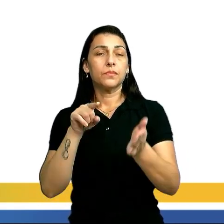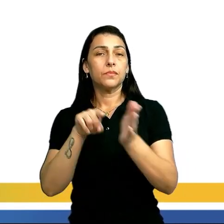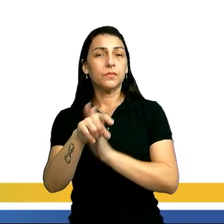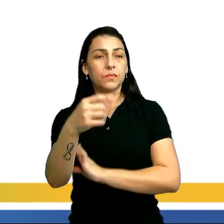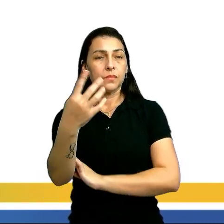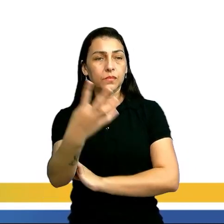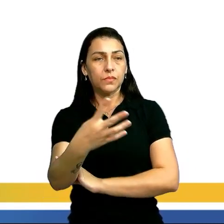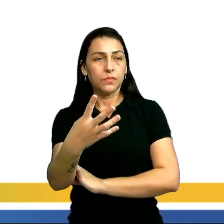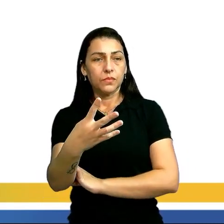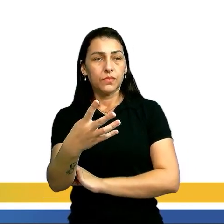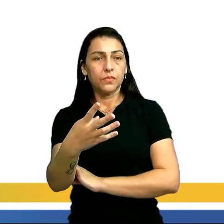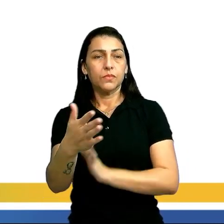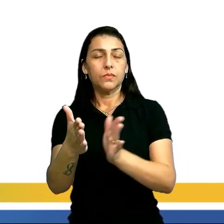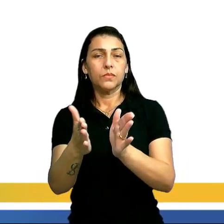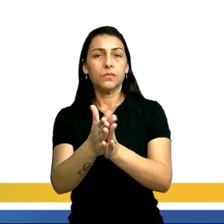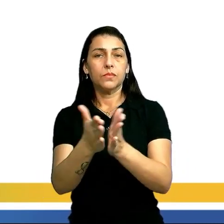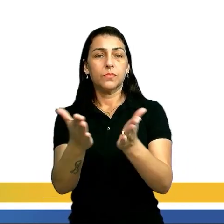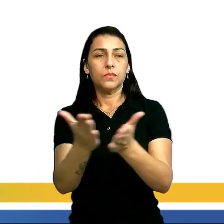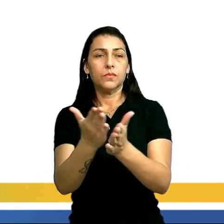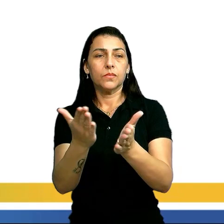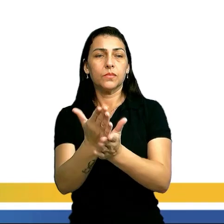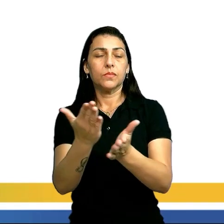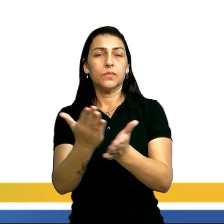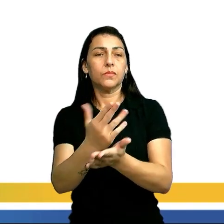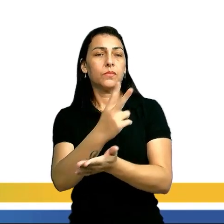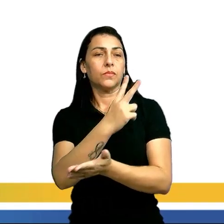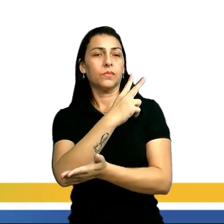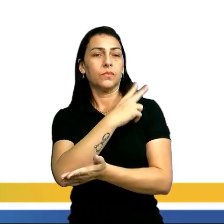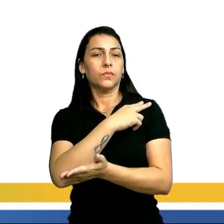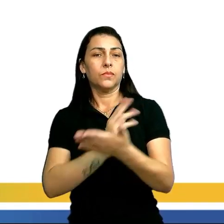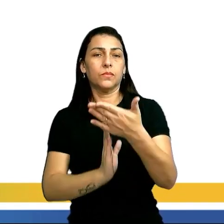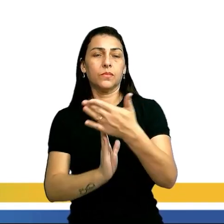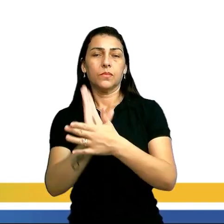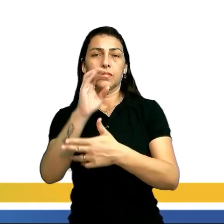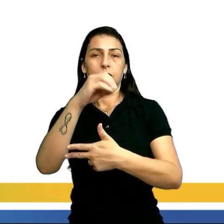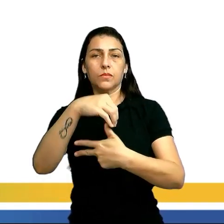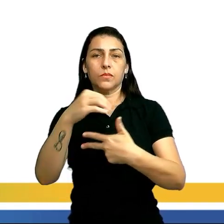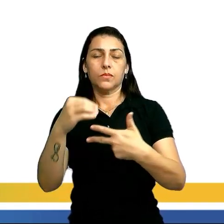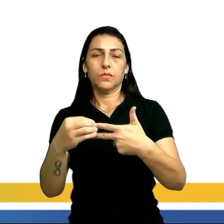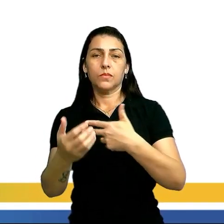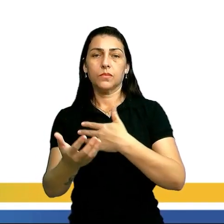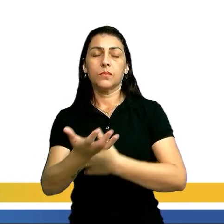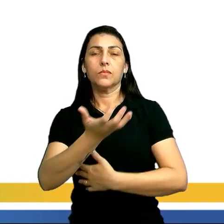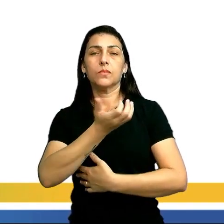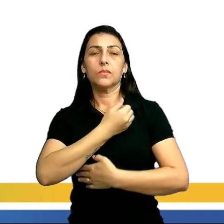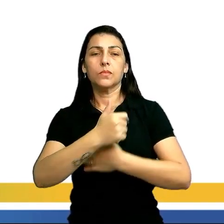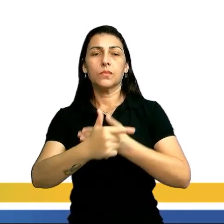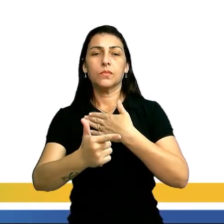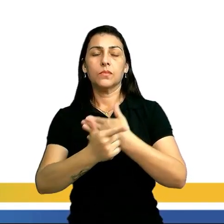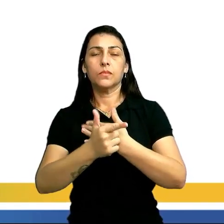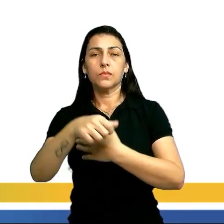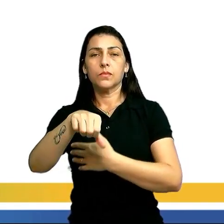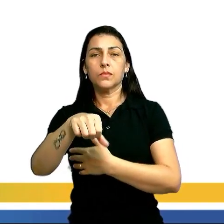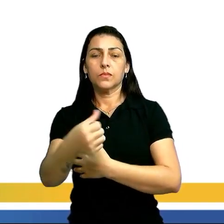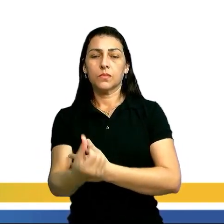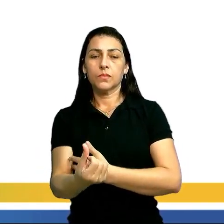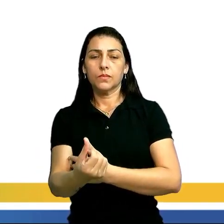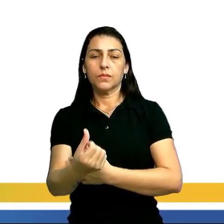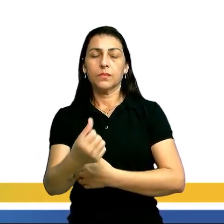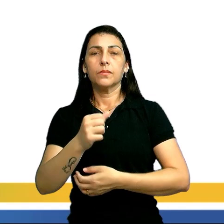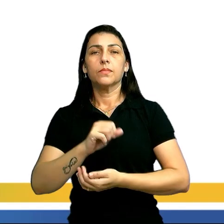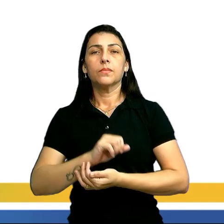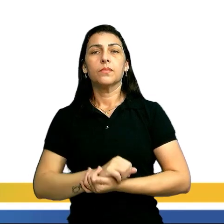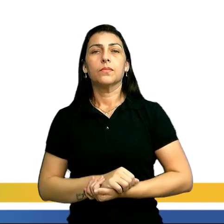Nós temos aí uma próxima questão. A próxima questão é a questão de número 4, que está no livro do segundo ano, a prova